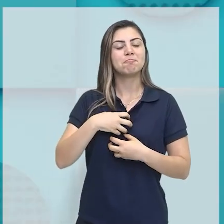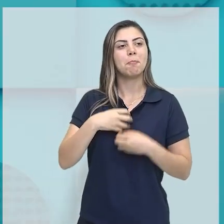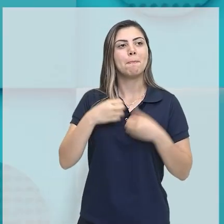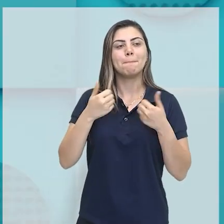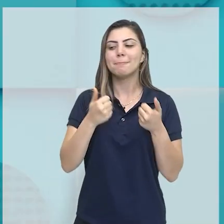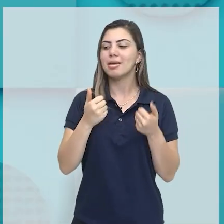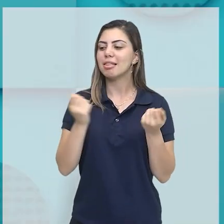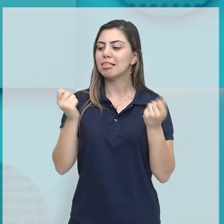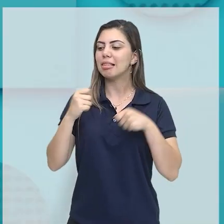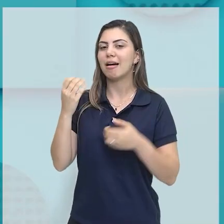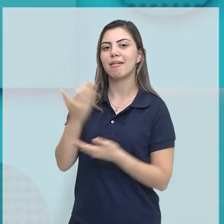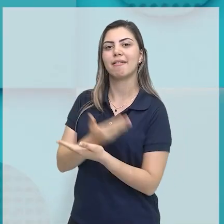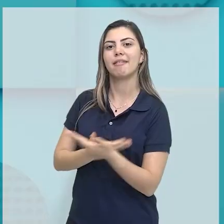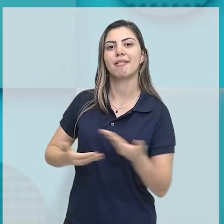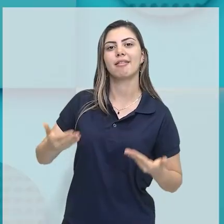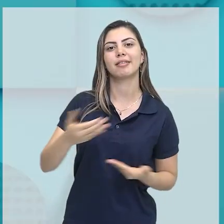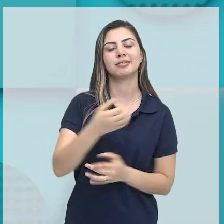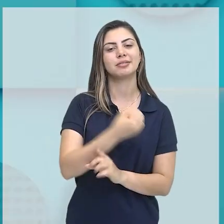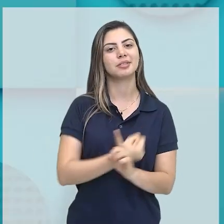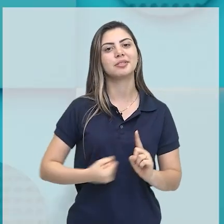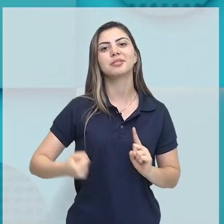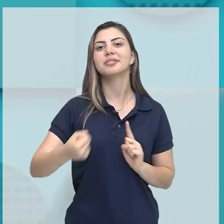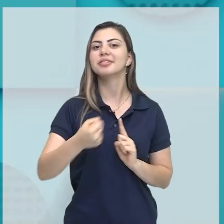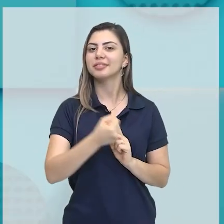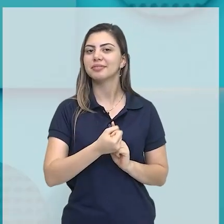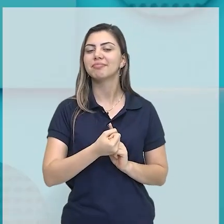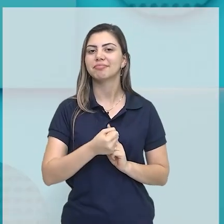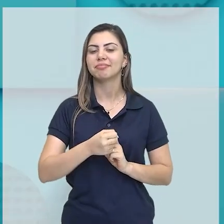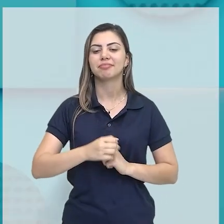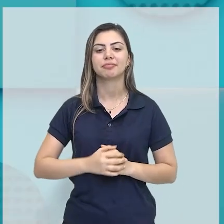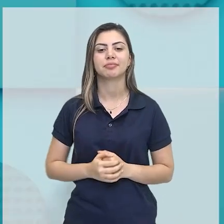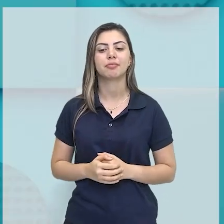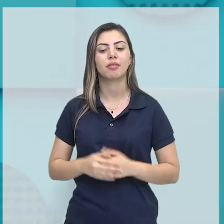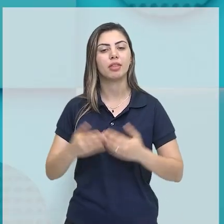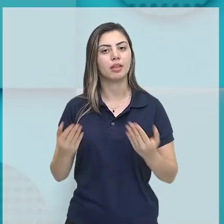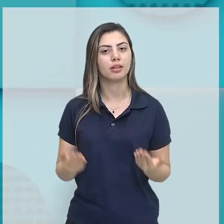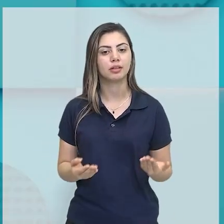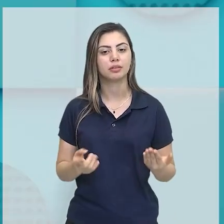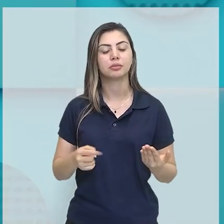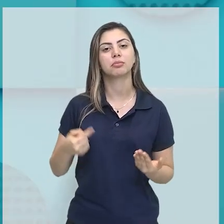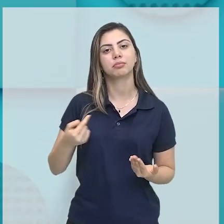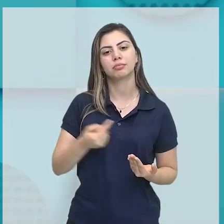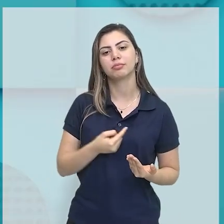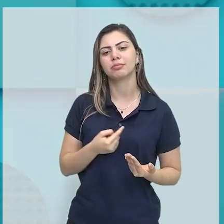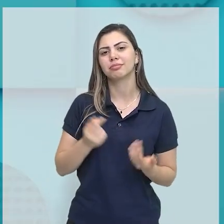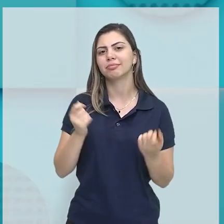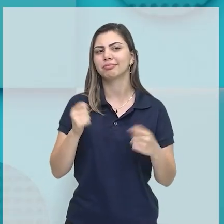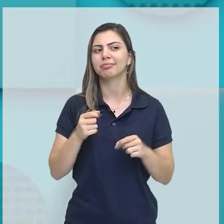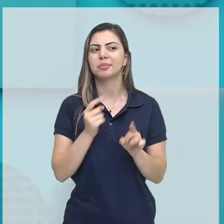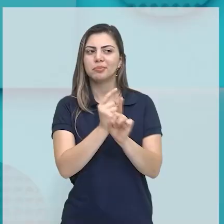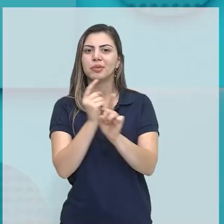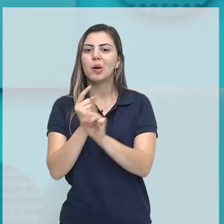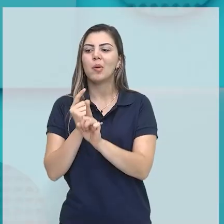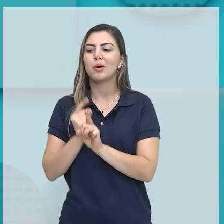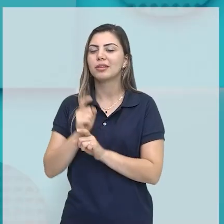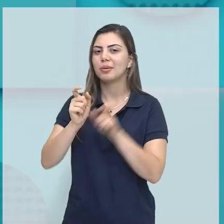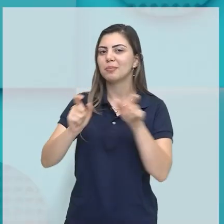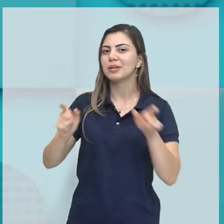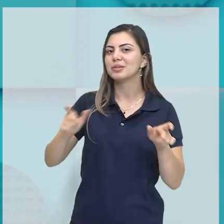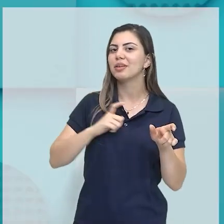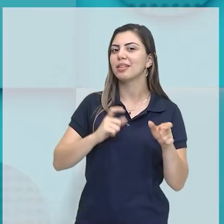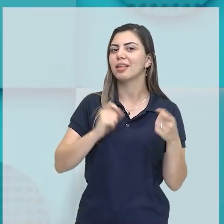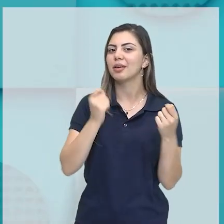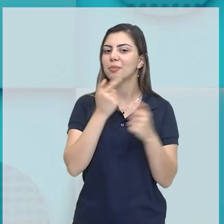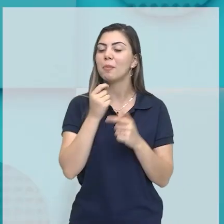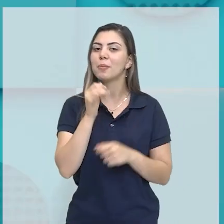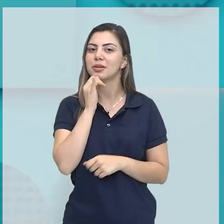crie relações sociais, né? E a gente vai, na nossa caminhada, a gente vai encontrando essas pessoas, né? Então, eu,